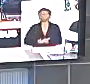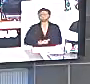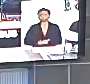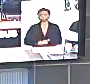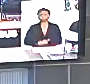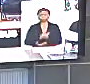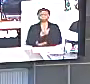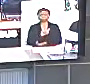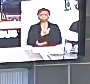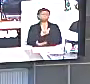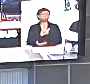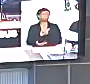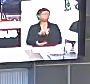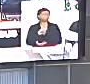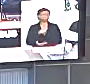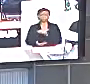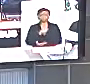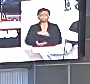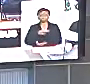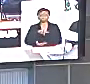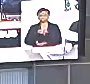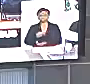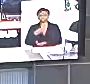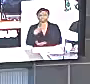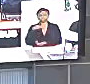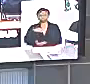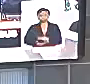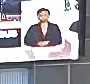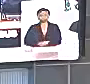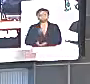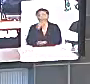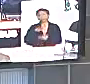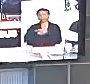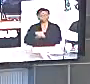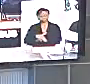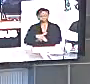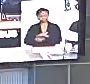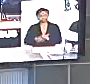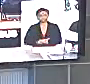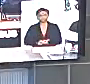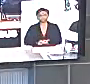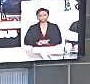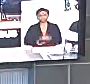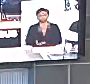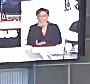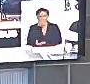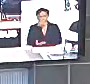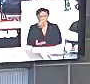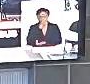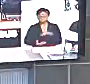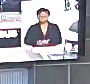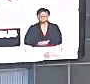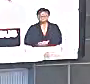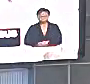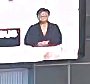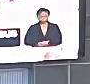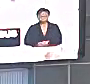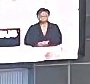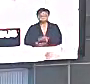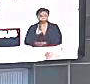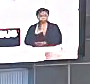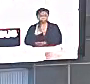Maria 3 minutos ok boa noite boa noite concluindo a conversa de mar José Ferreira a inclusão